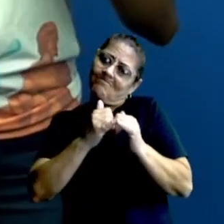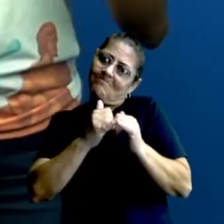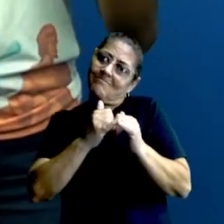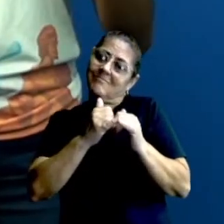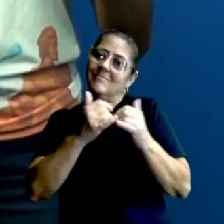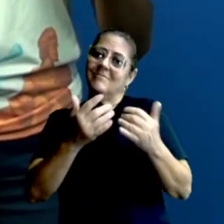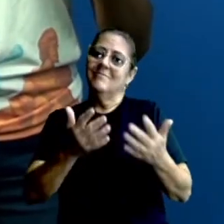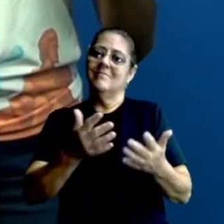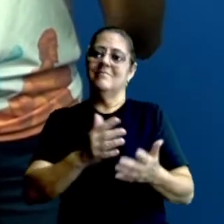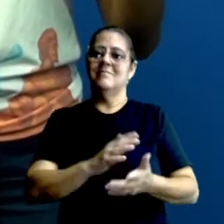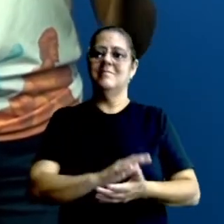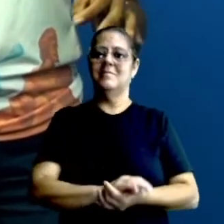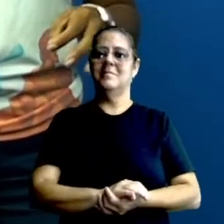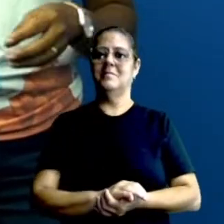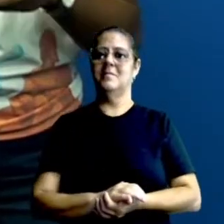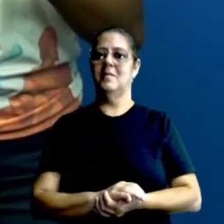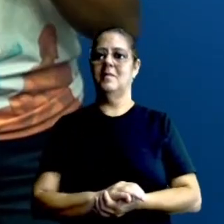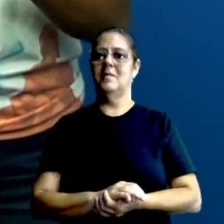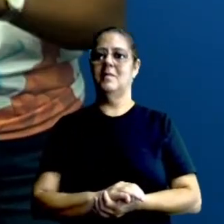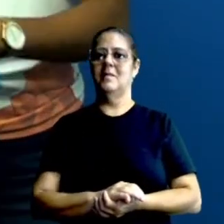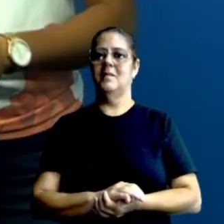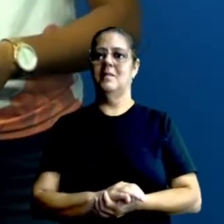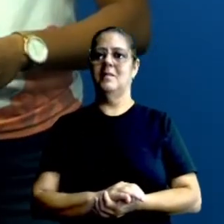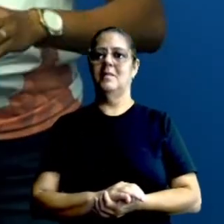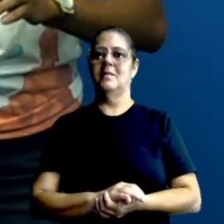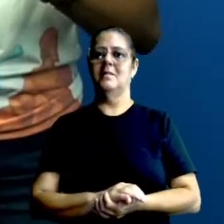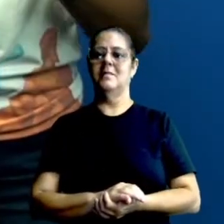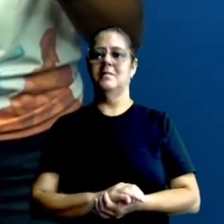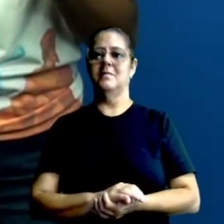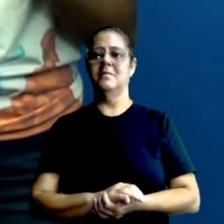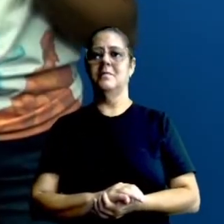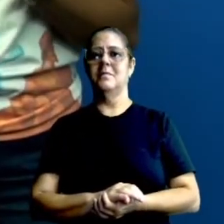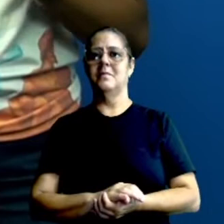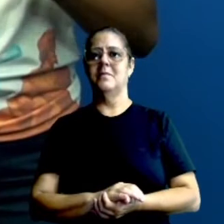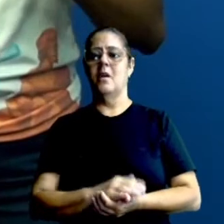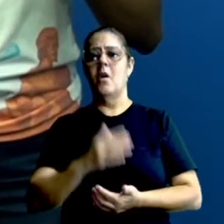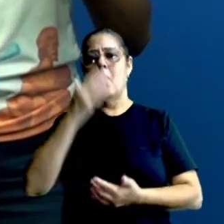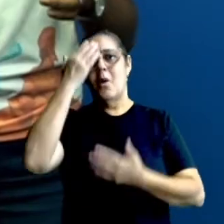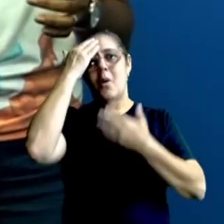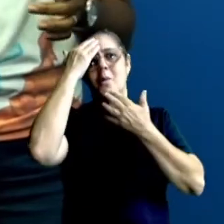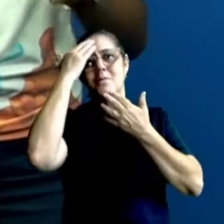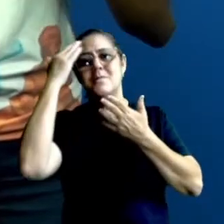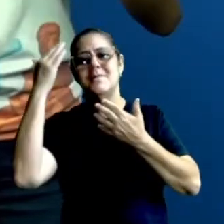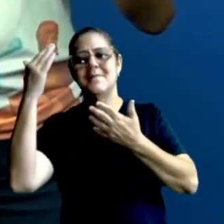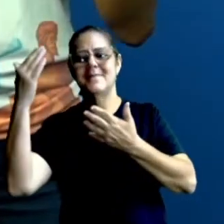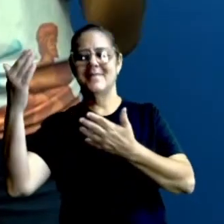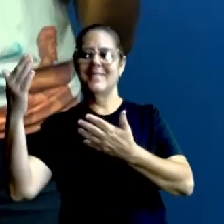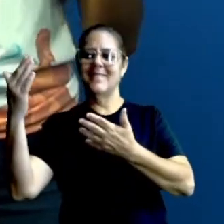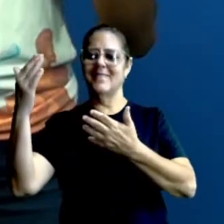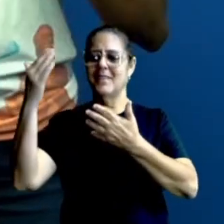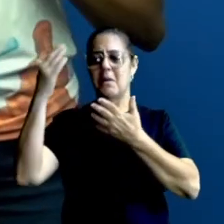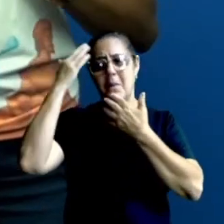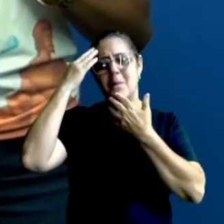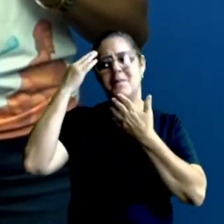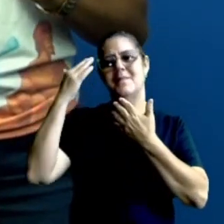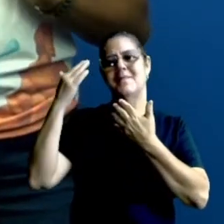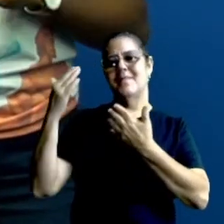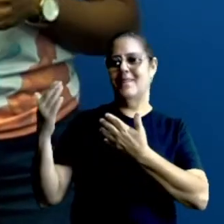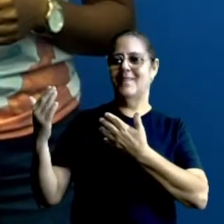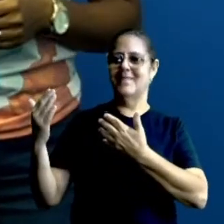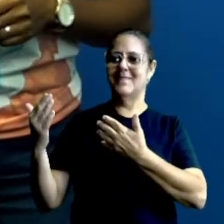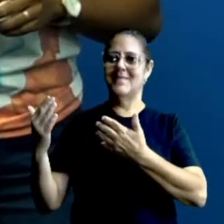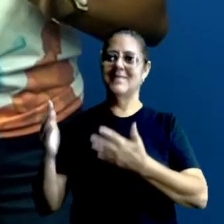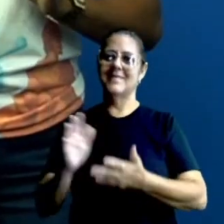a temos também ó thank you essex que a gente chama obrigado obrigada ou Valeu na